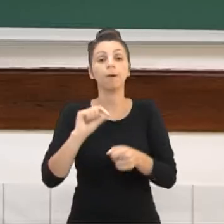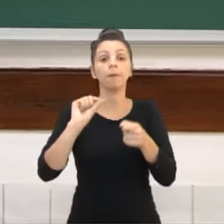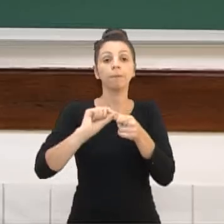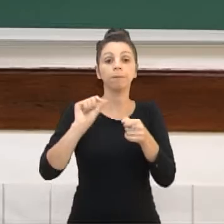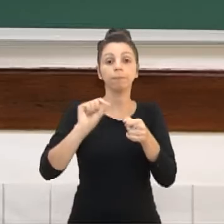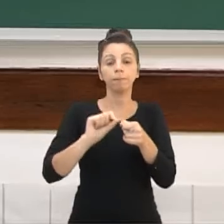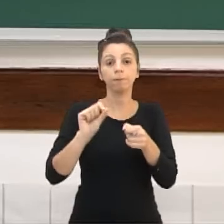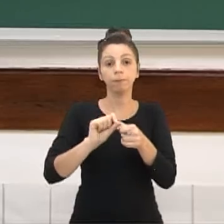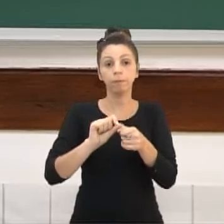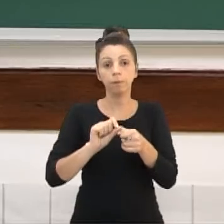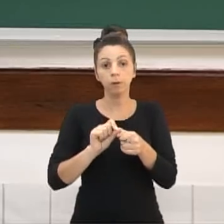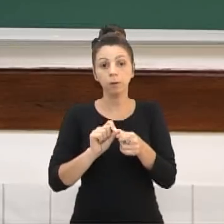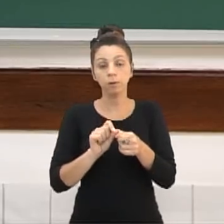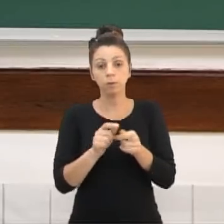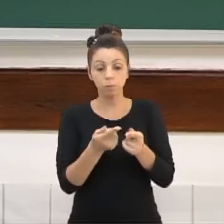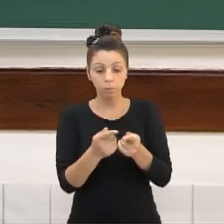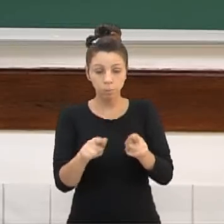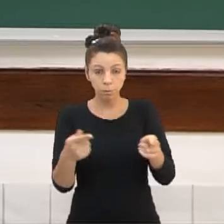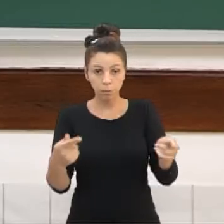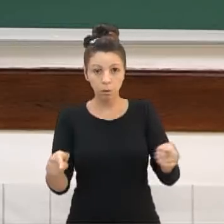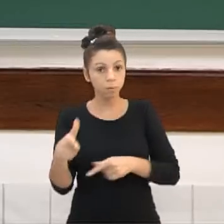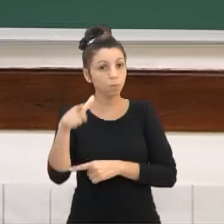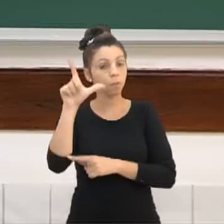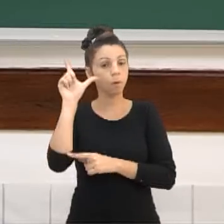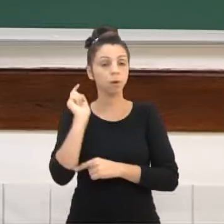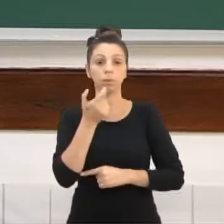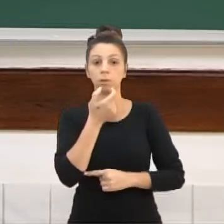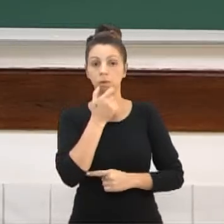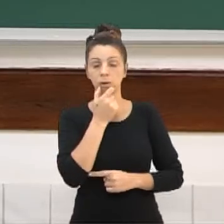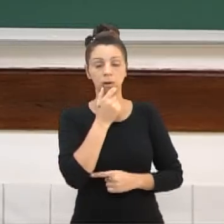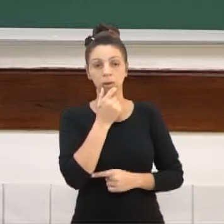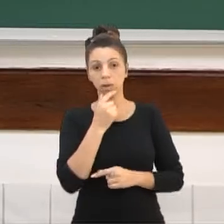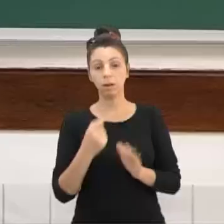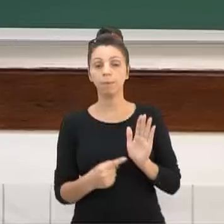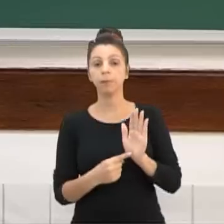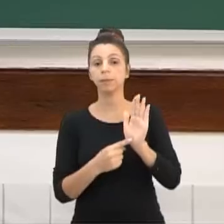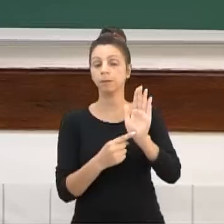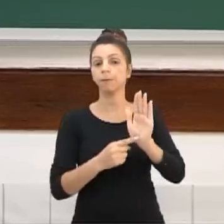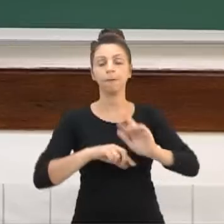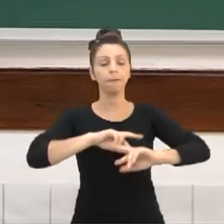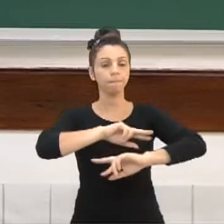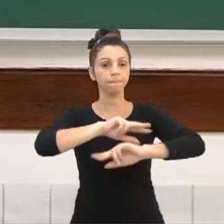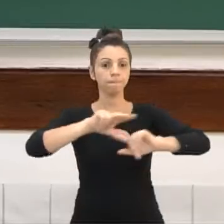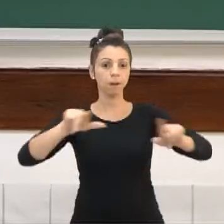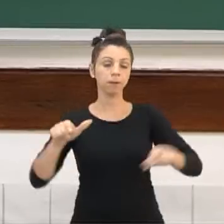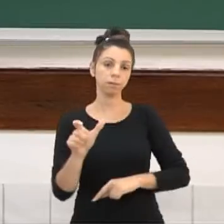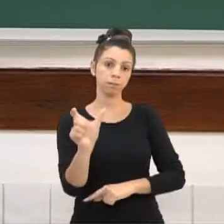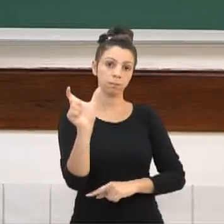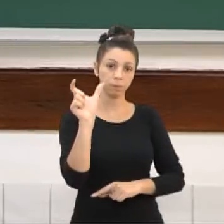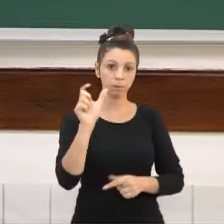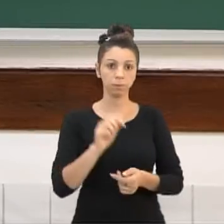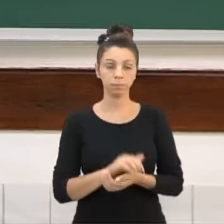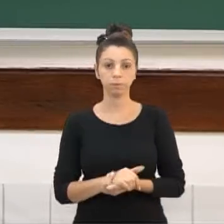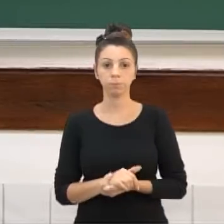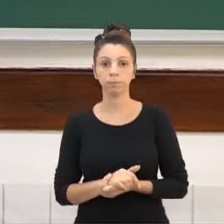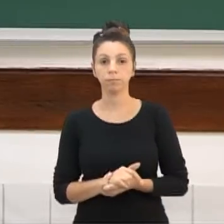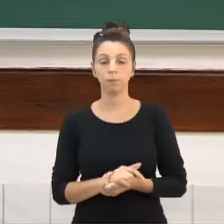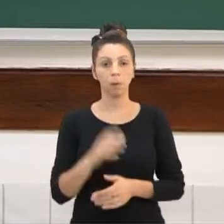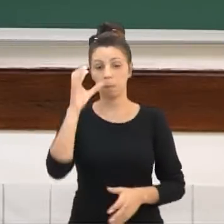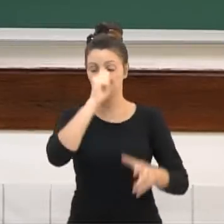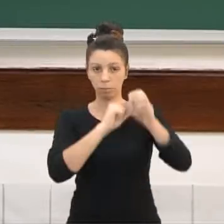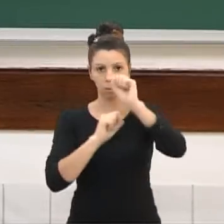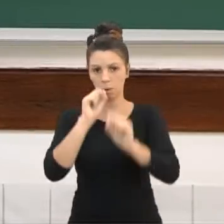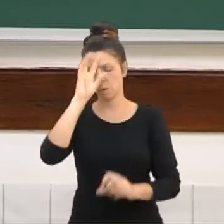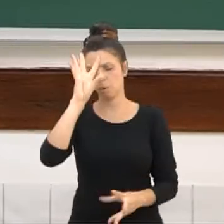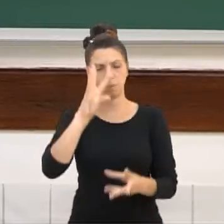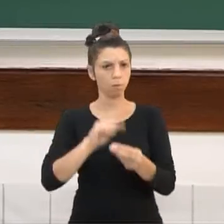em inglês e apareciam várias palavras lá, beverage, barbecue, que eu não domino, desculpa, para mim não se aplica, não vou aprender nada porque